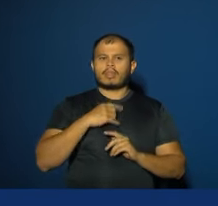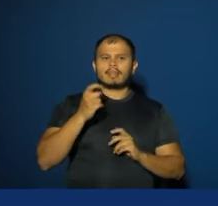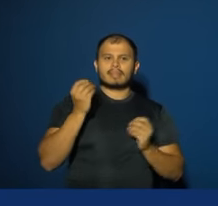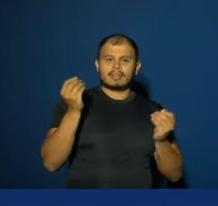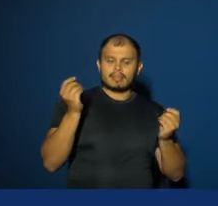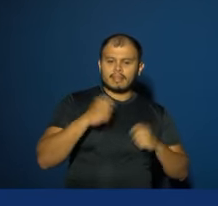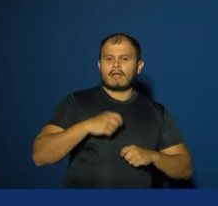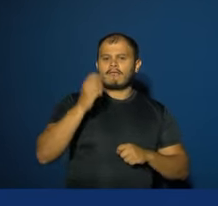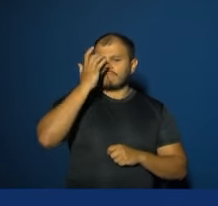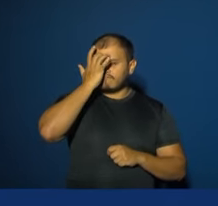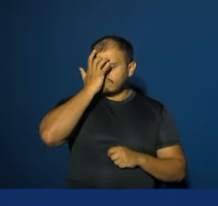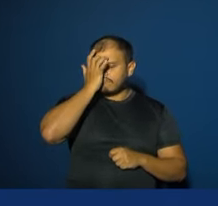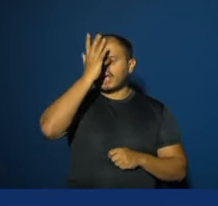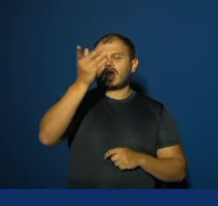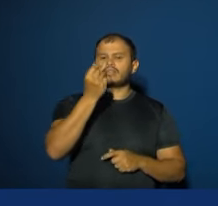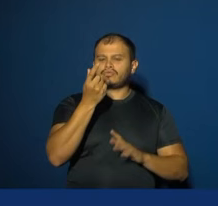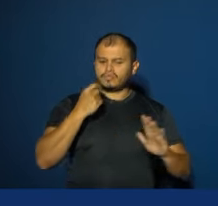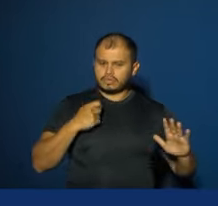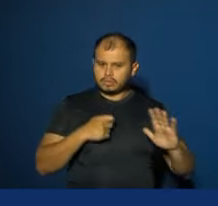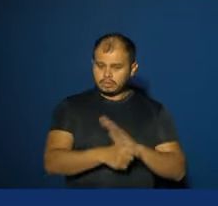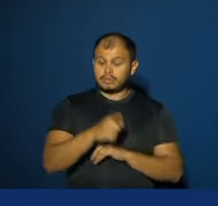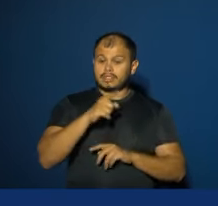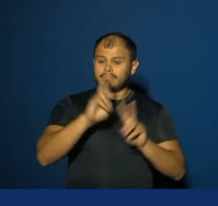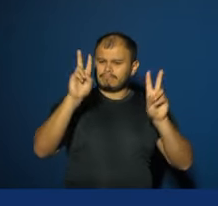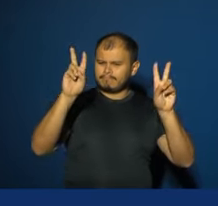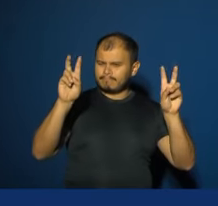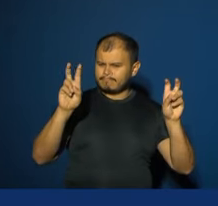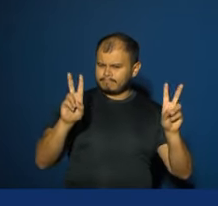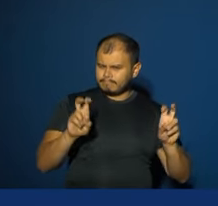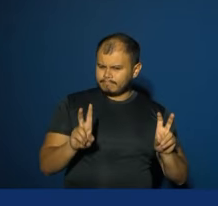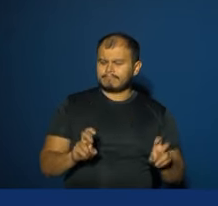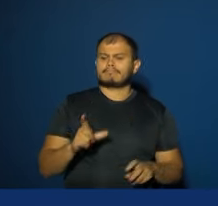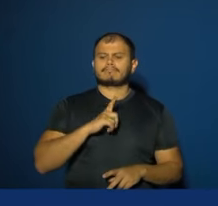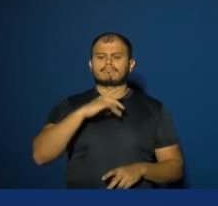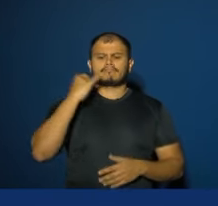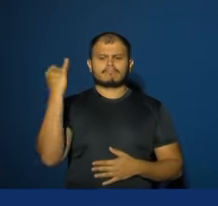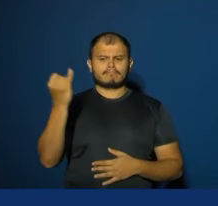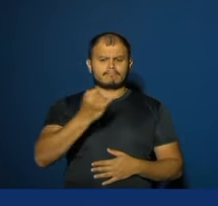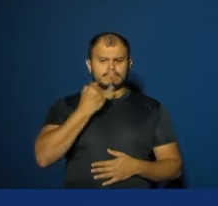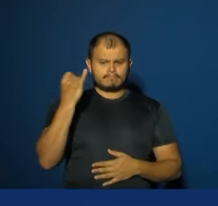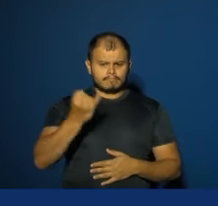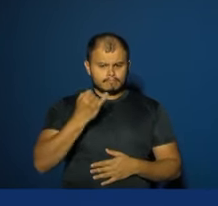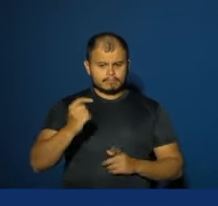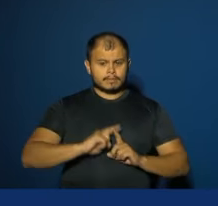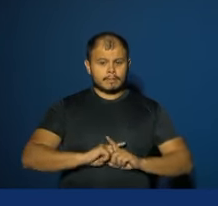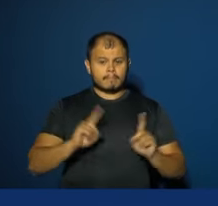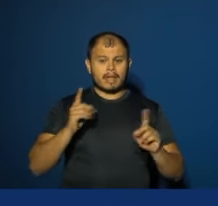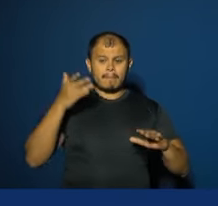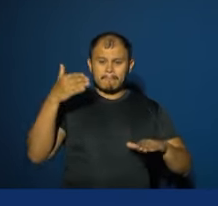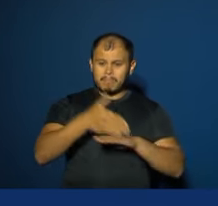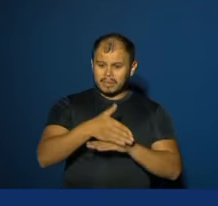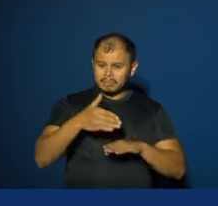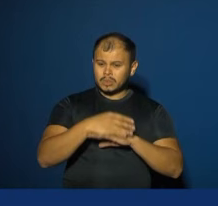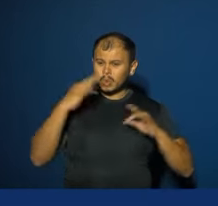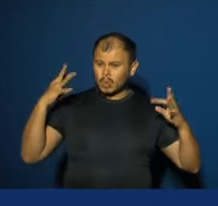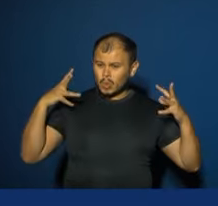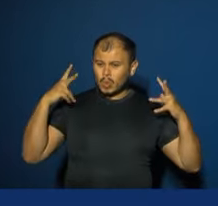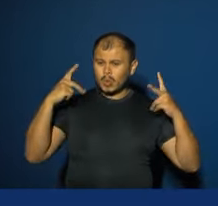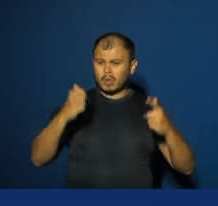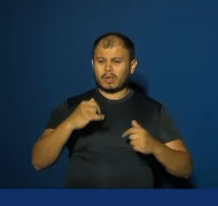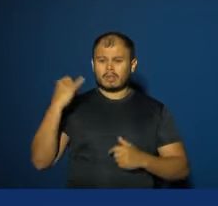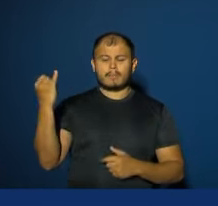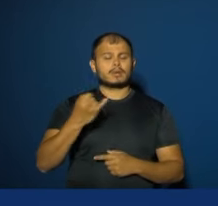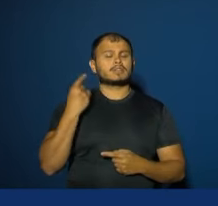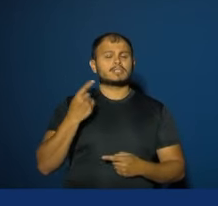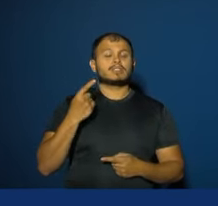investimento em infraestrutura de longo prazo acho que essas questões são são muito relevantes mas a participação de todos é importante por O